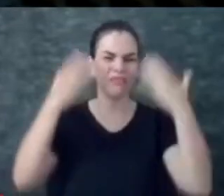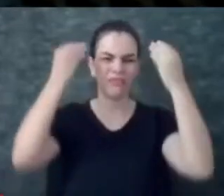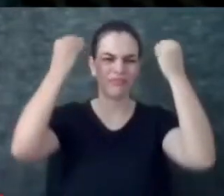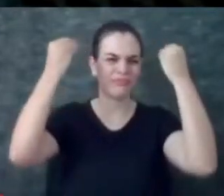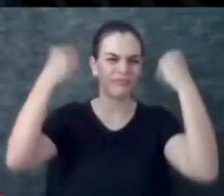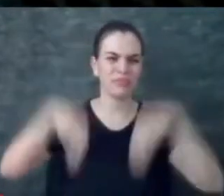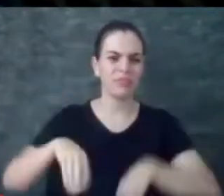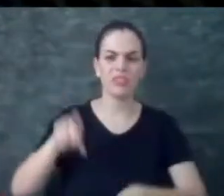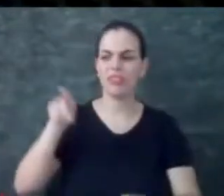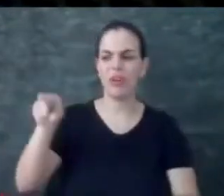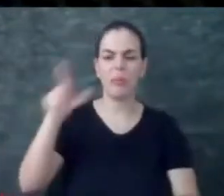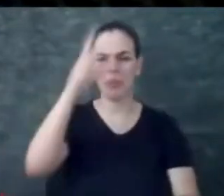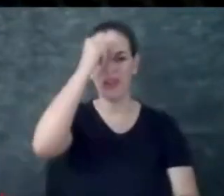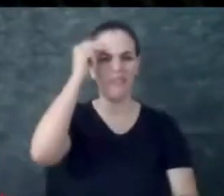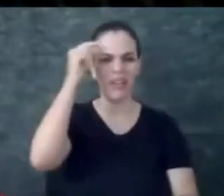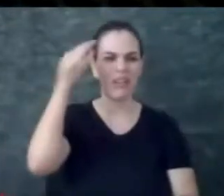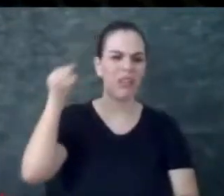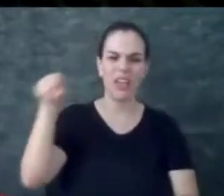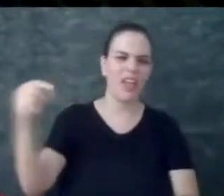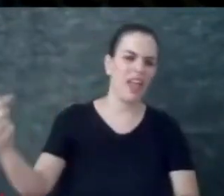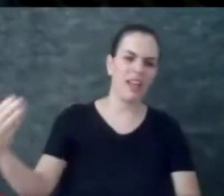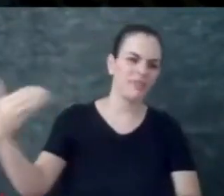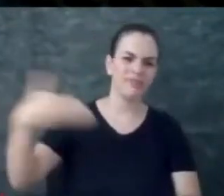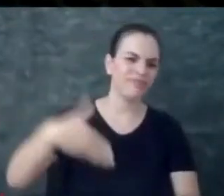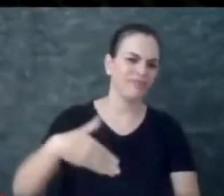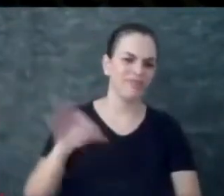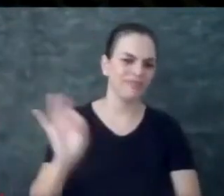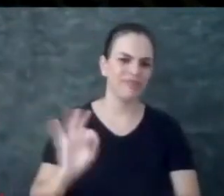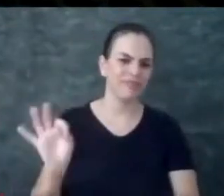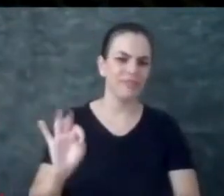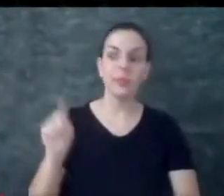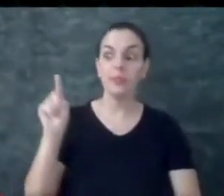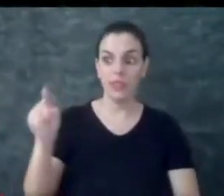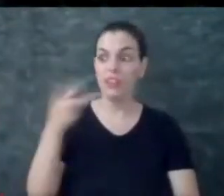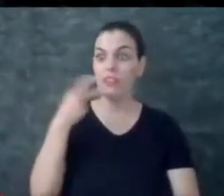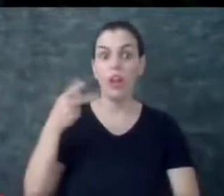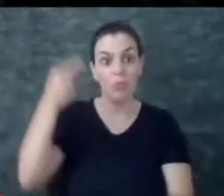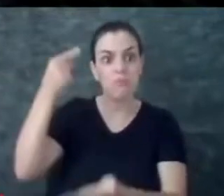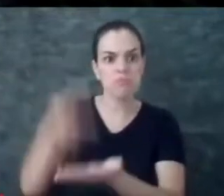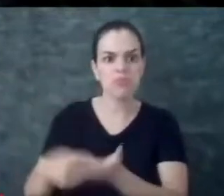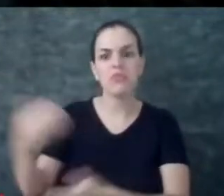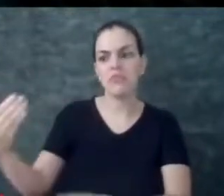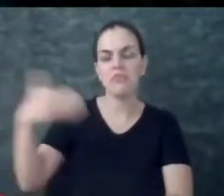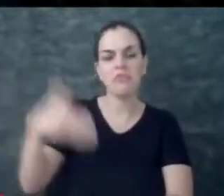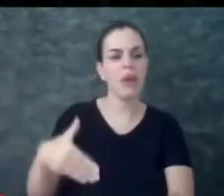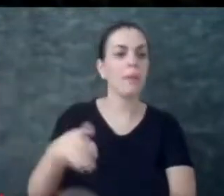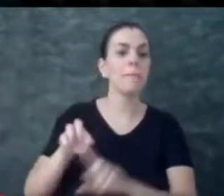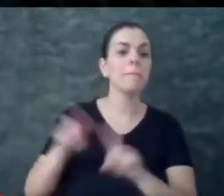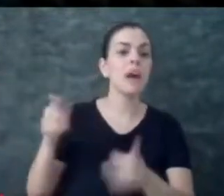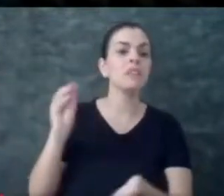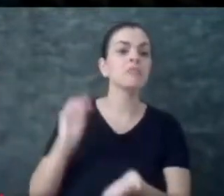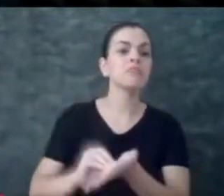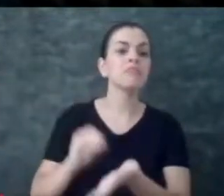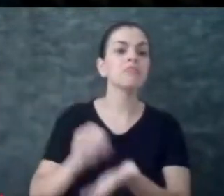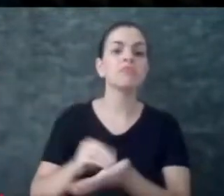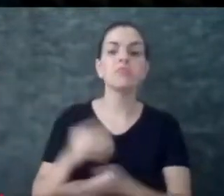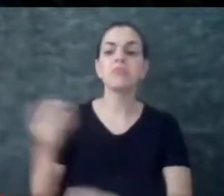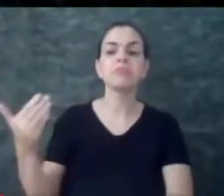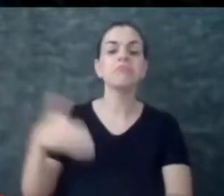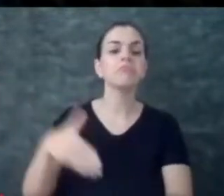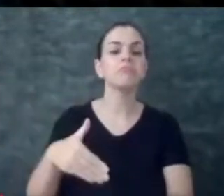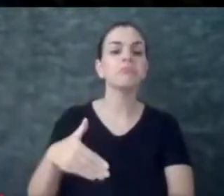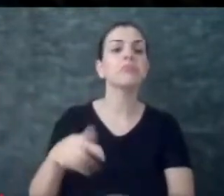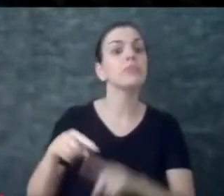vem já entendi que não vem se comprometeu a vir e não veio parei de chamar eu venho a secretária